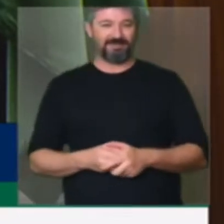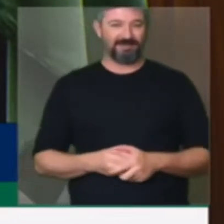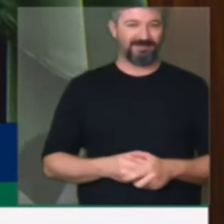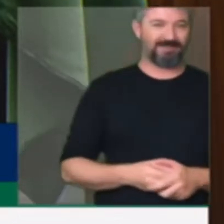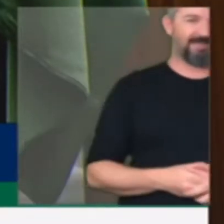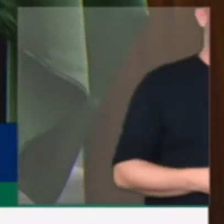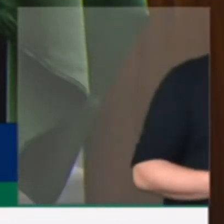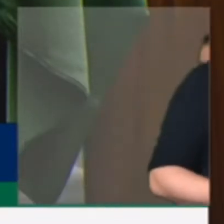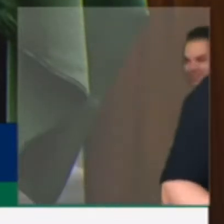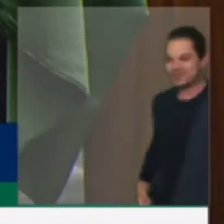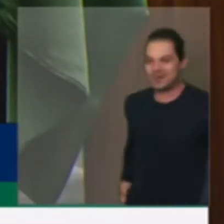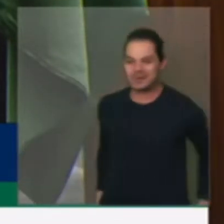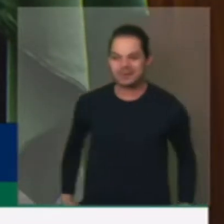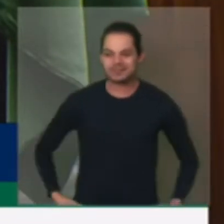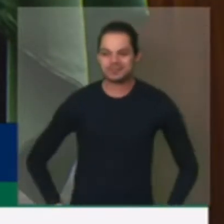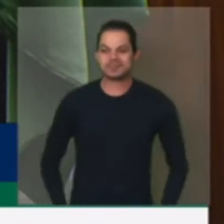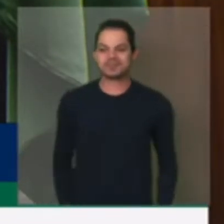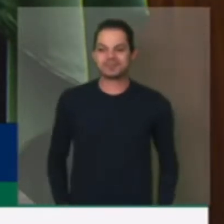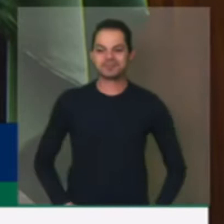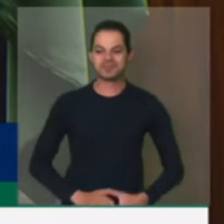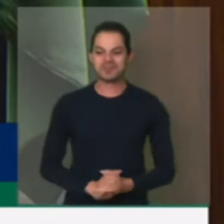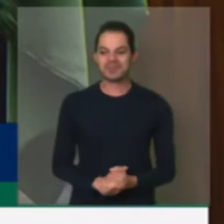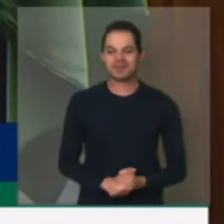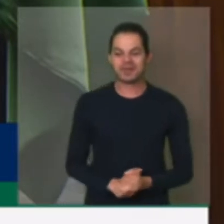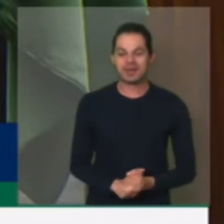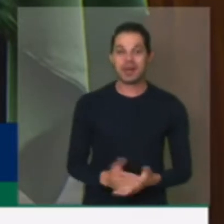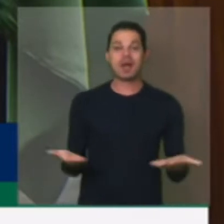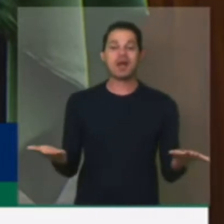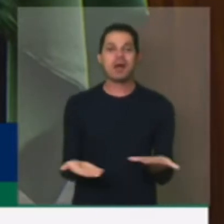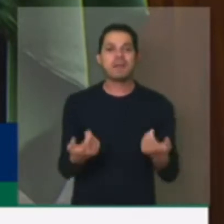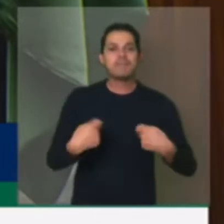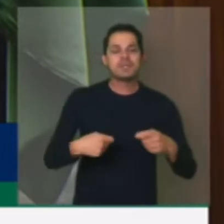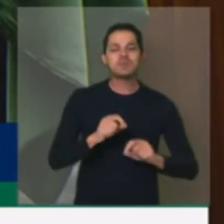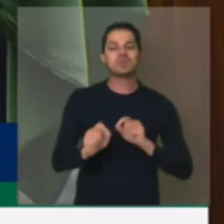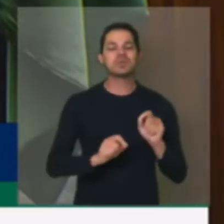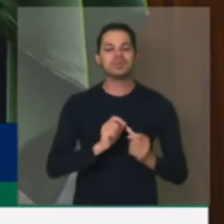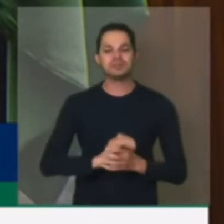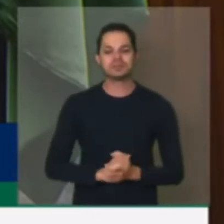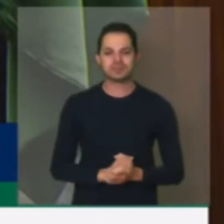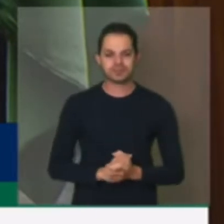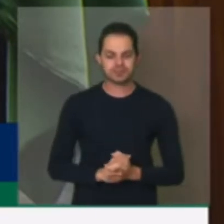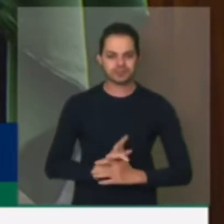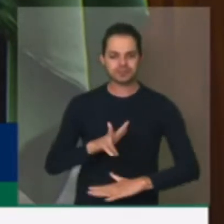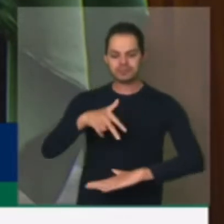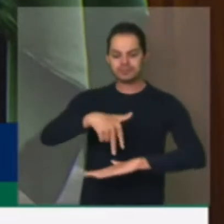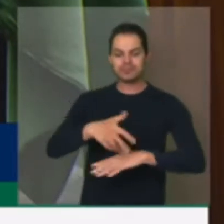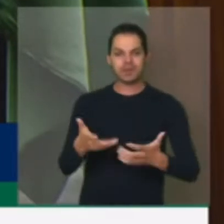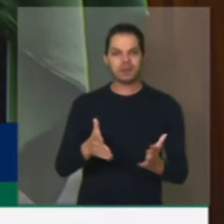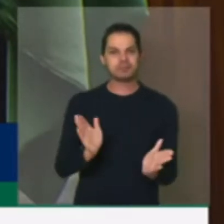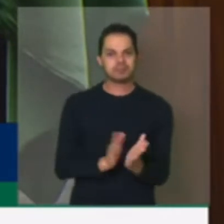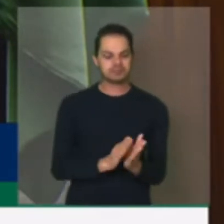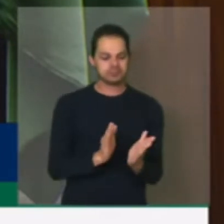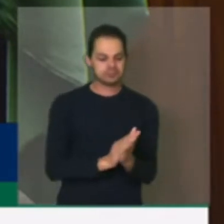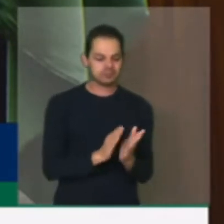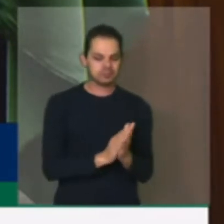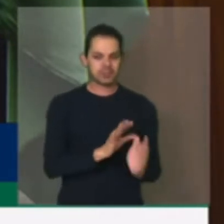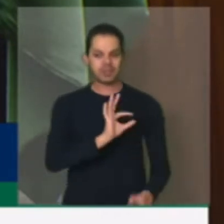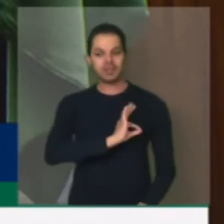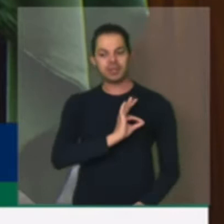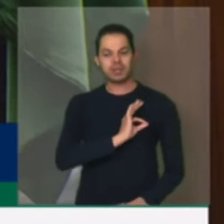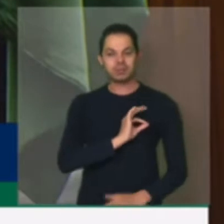O que nós temos que fazer nesse momento? E aí quero aqui parabenizar a Polícia